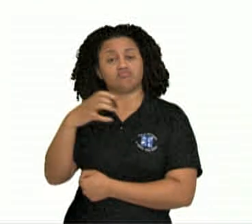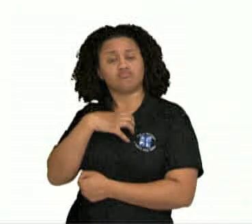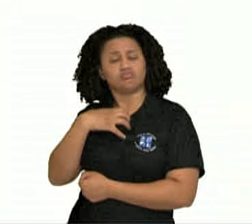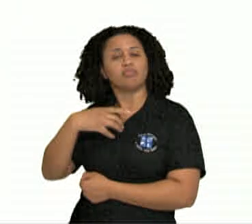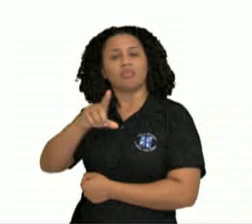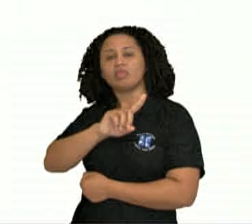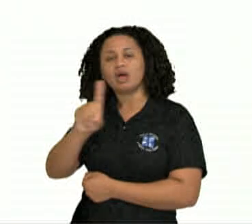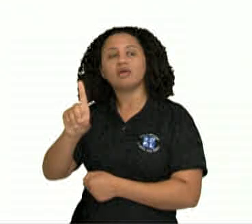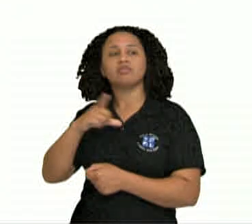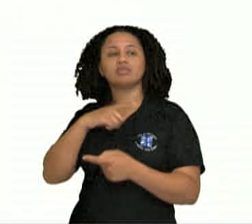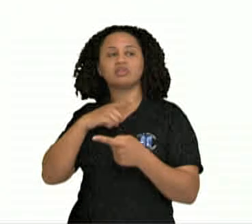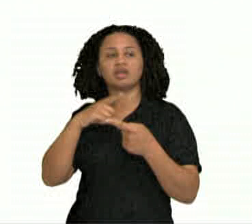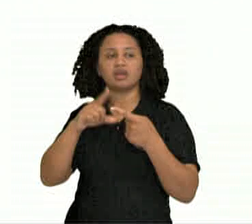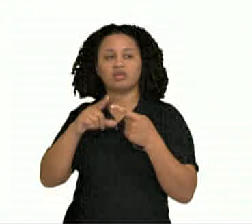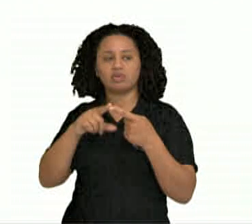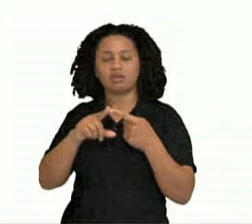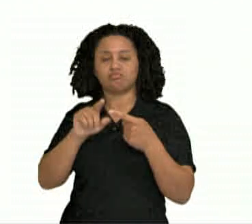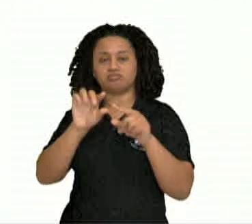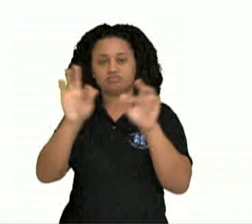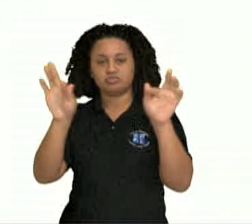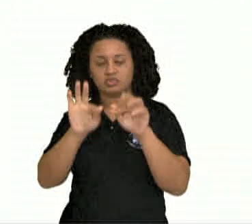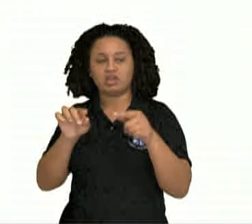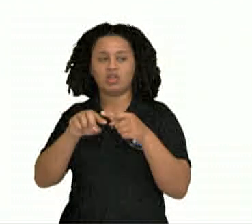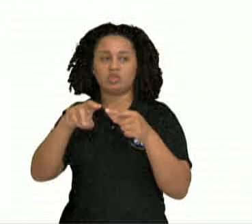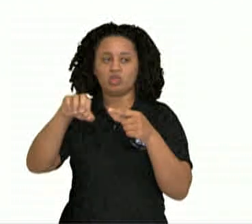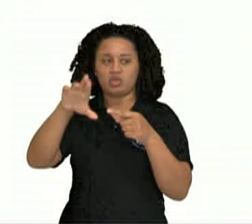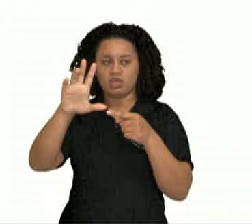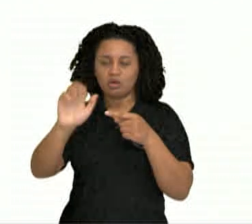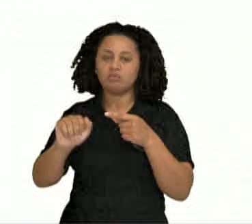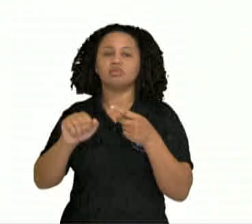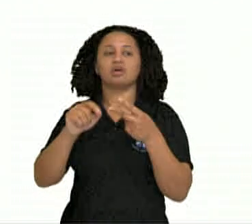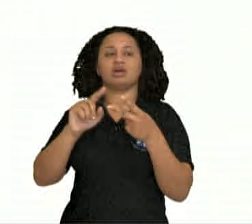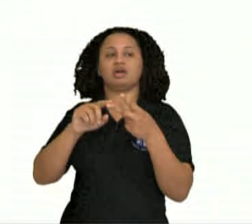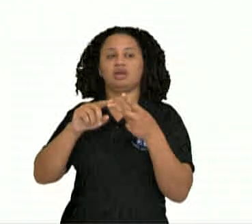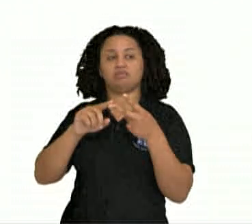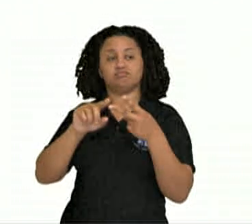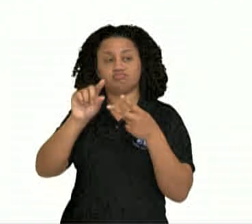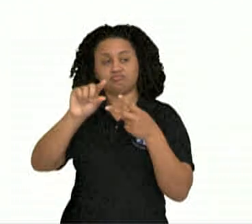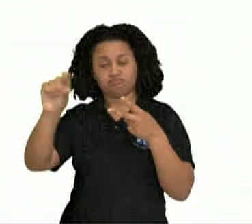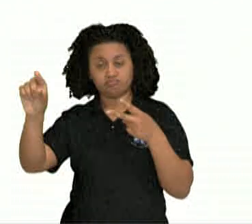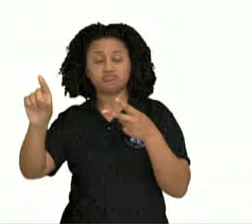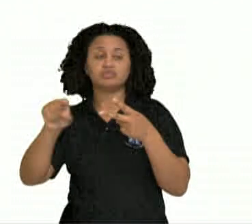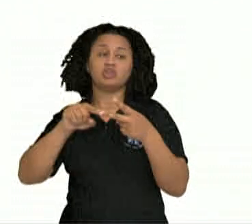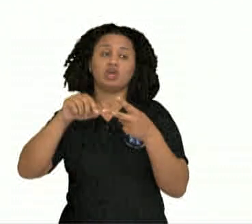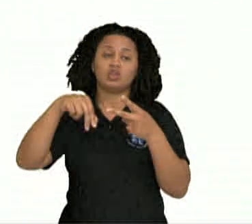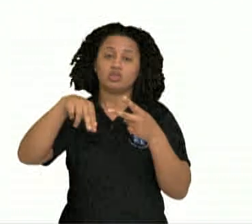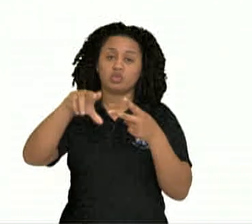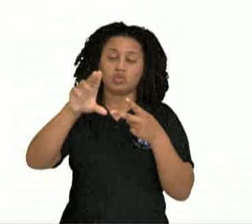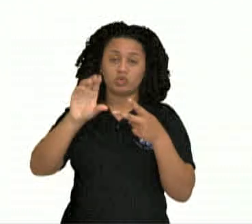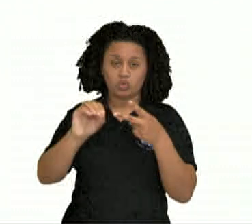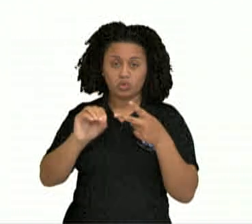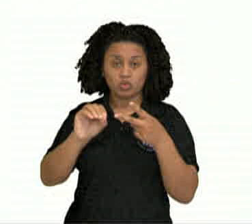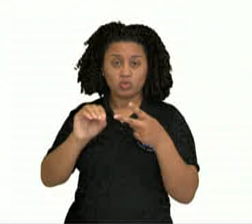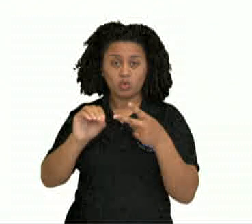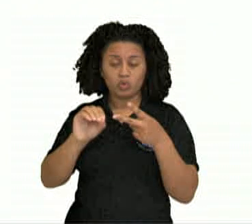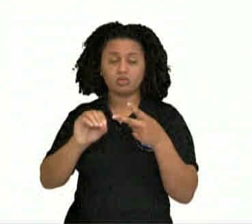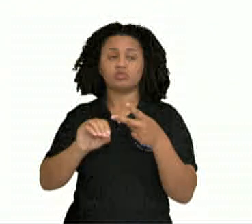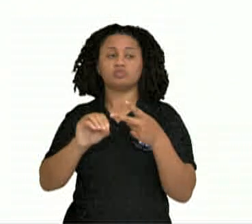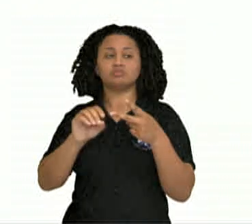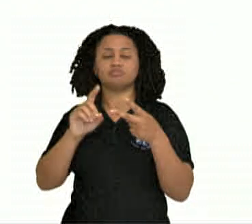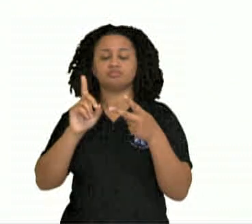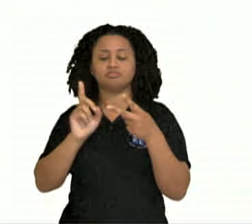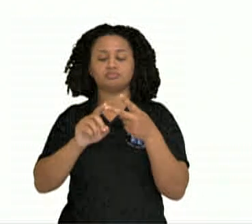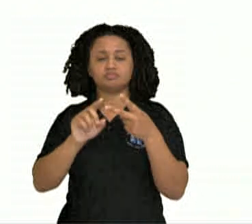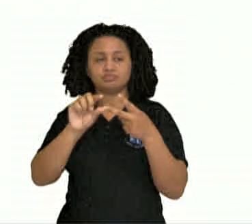imperativo negativo estão aí nunca te quedes a mitad del río, nunca te quedes,